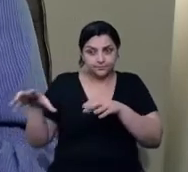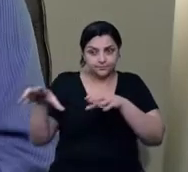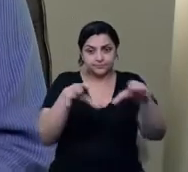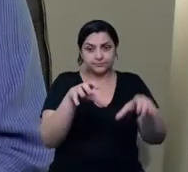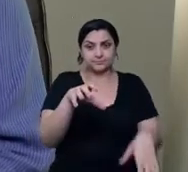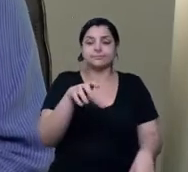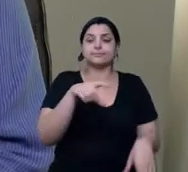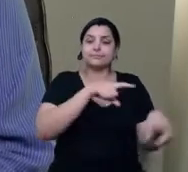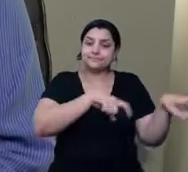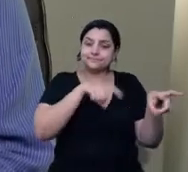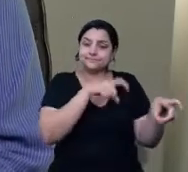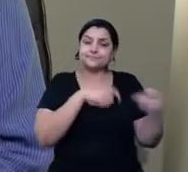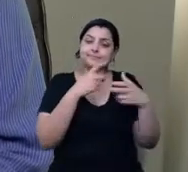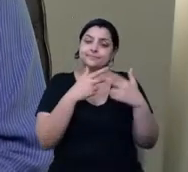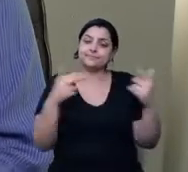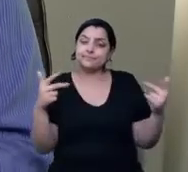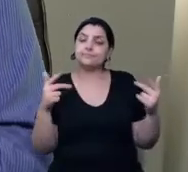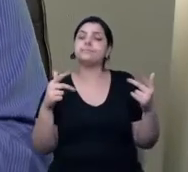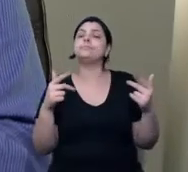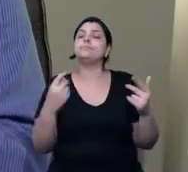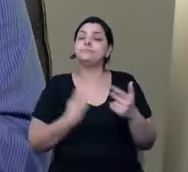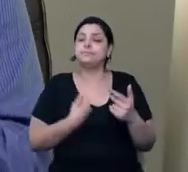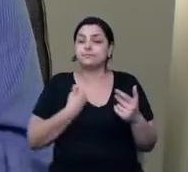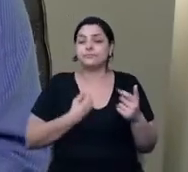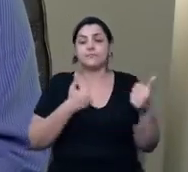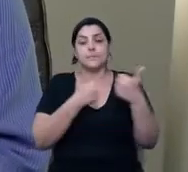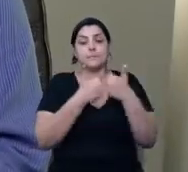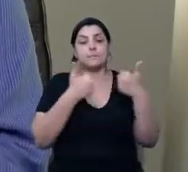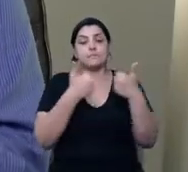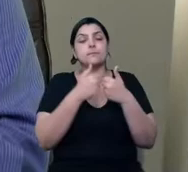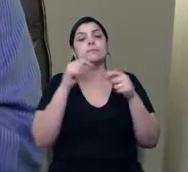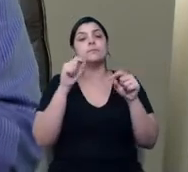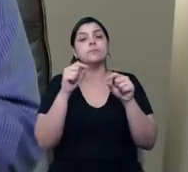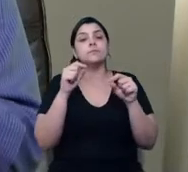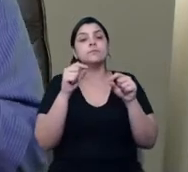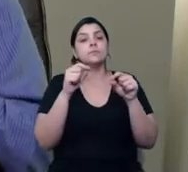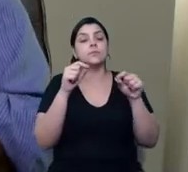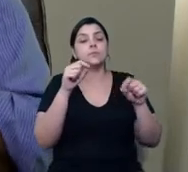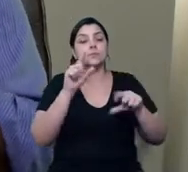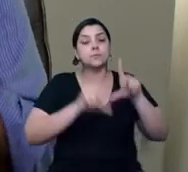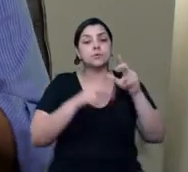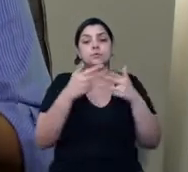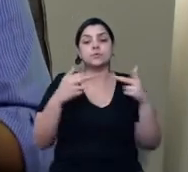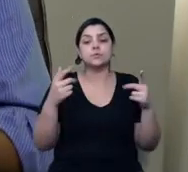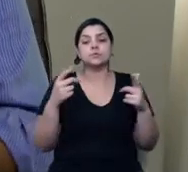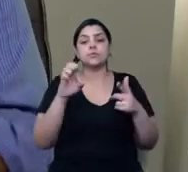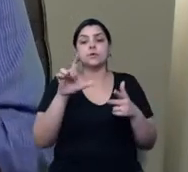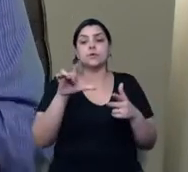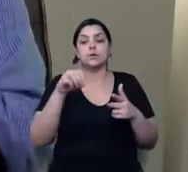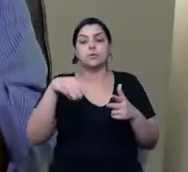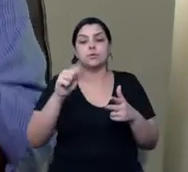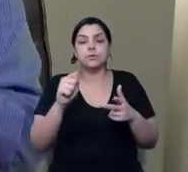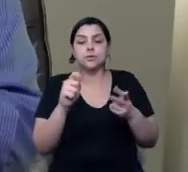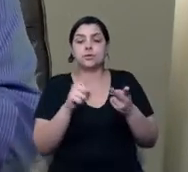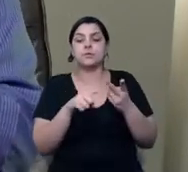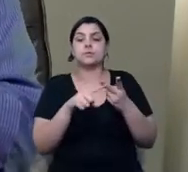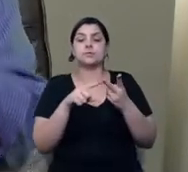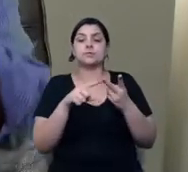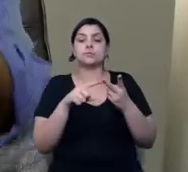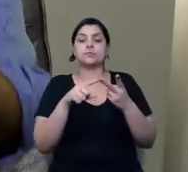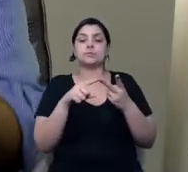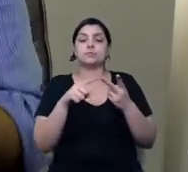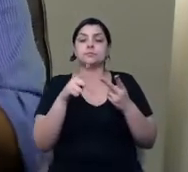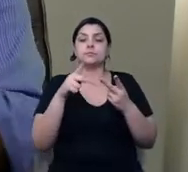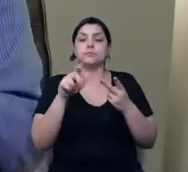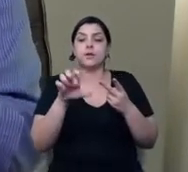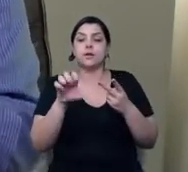vivência mais também próxima daquilo que se produz naquelas regiões, como a arte de Elomar, a arte de Fábio Paz, o próprio